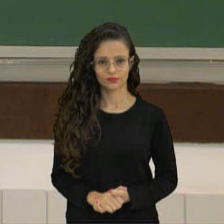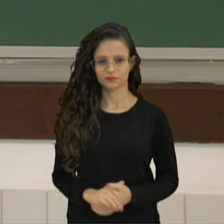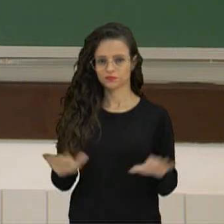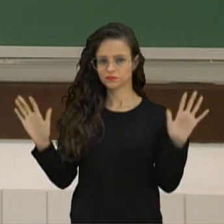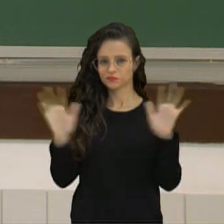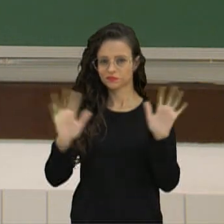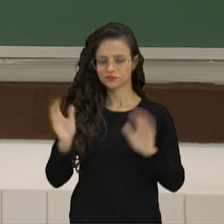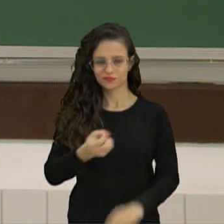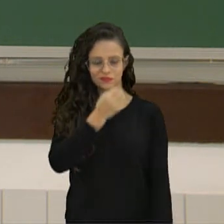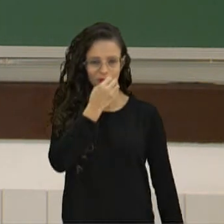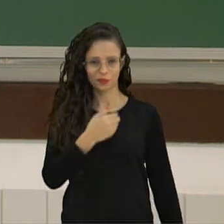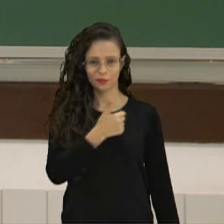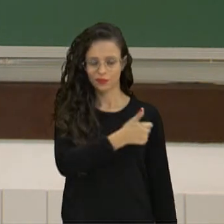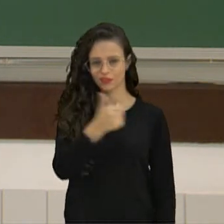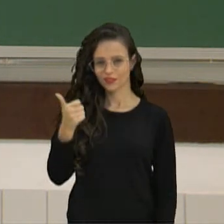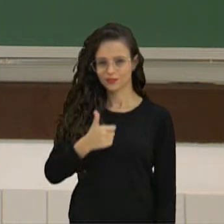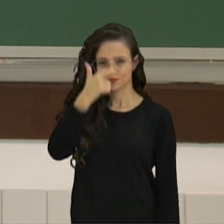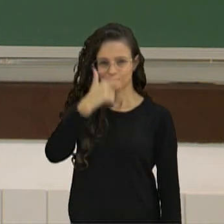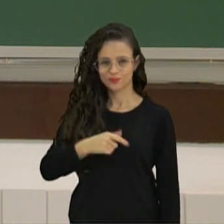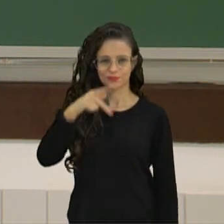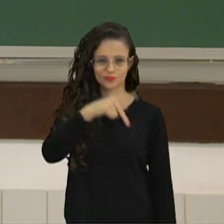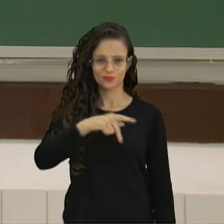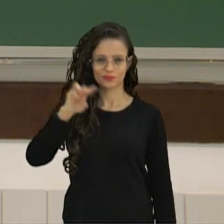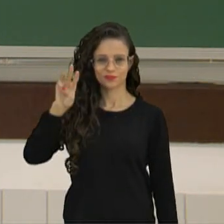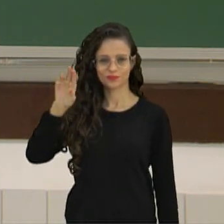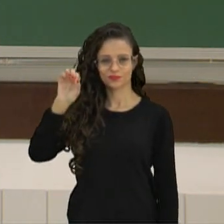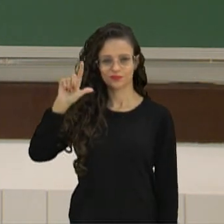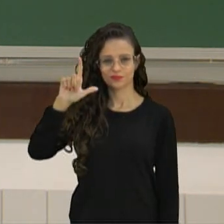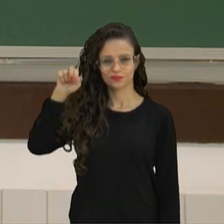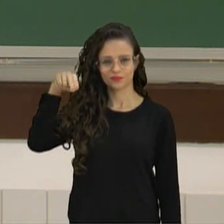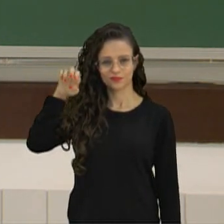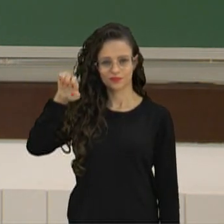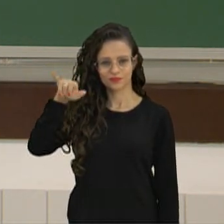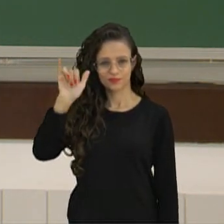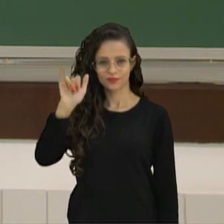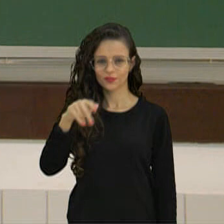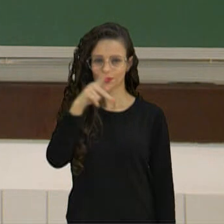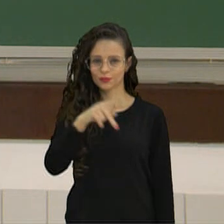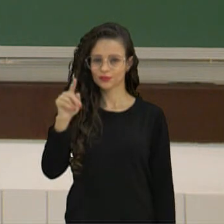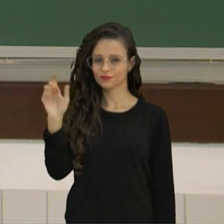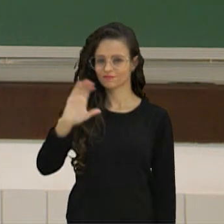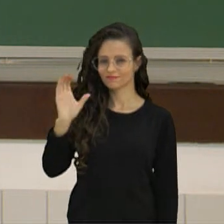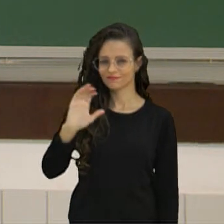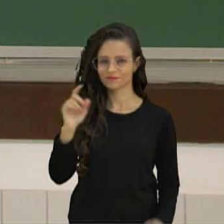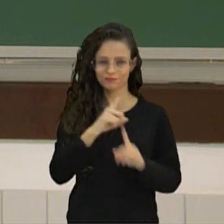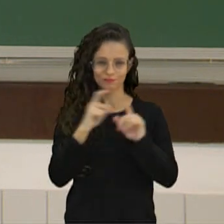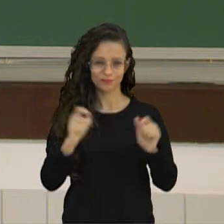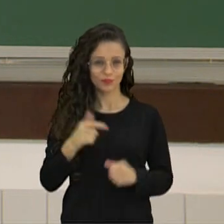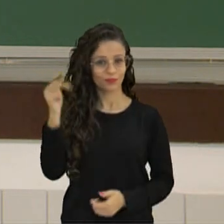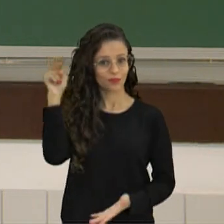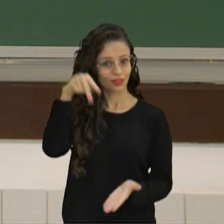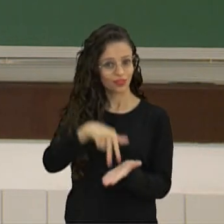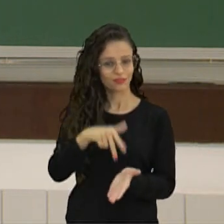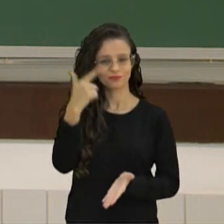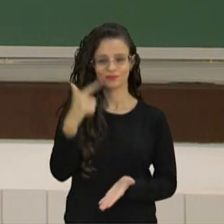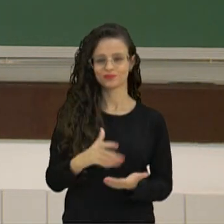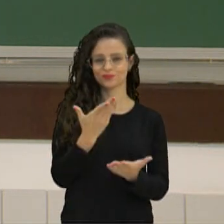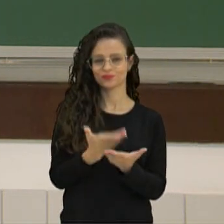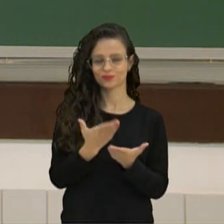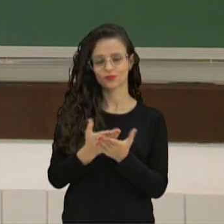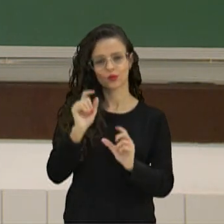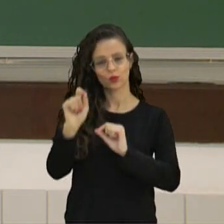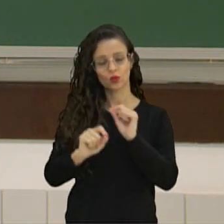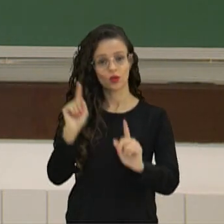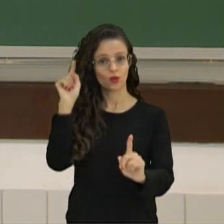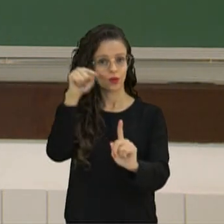E aí pessoal, tudo bem? Aqui é o professor Volney, sou professor de ciências, estou aqui para mais uma aula, onde hoje